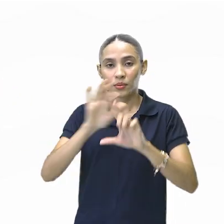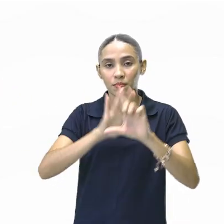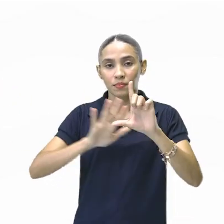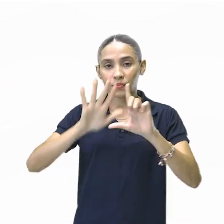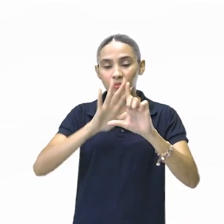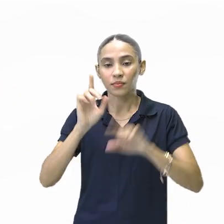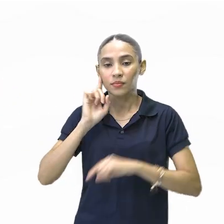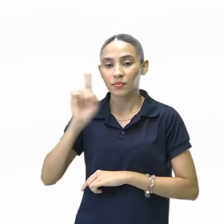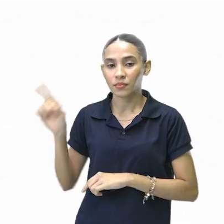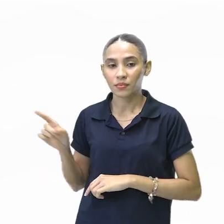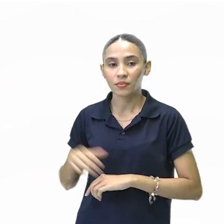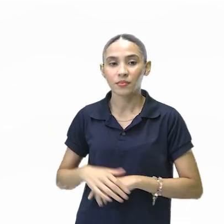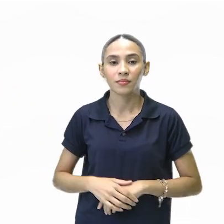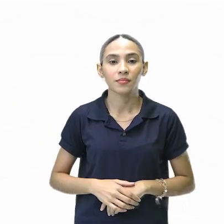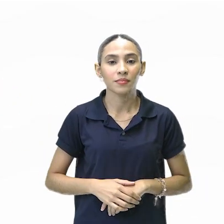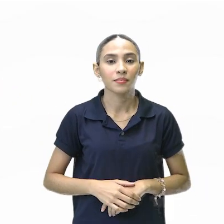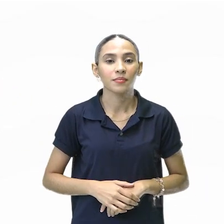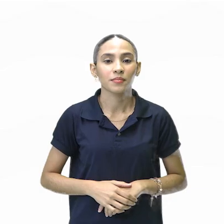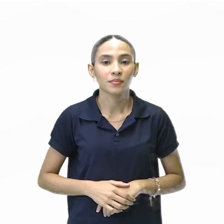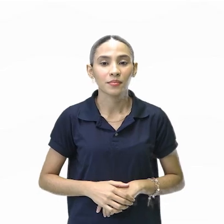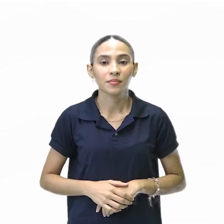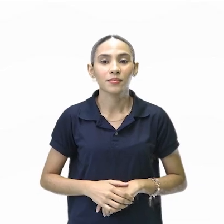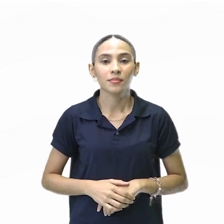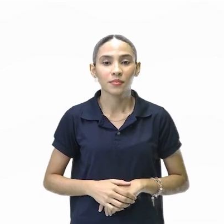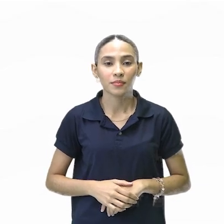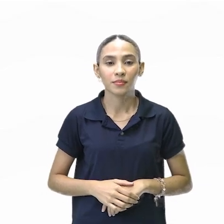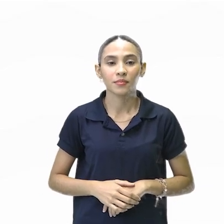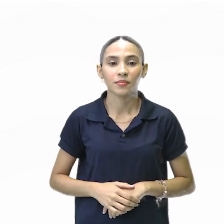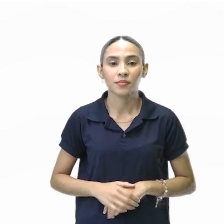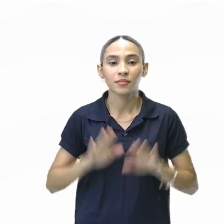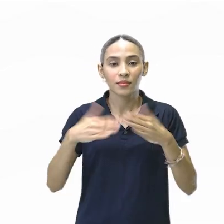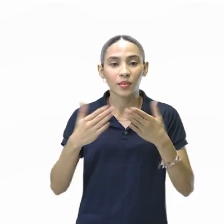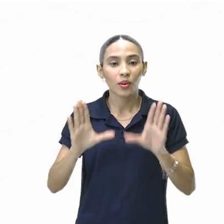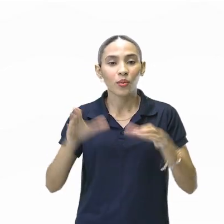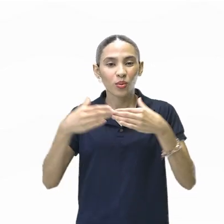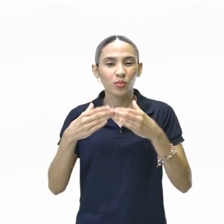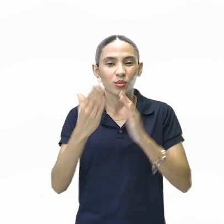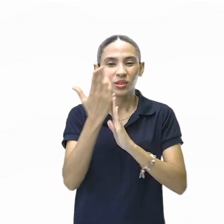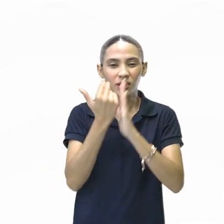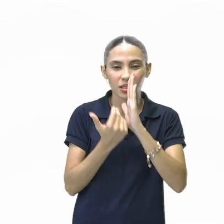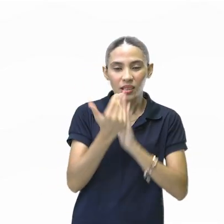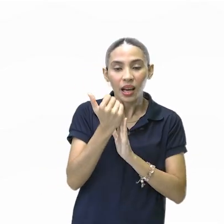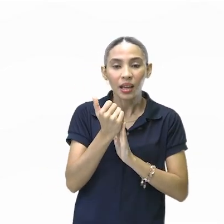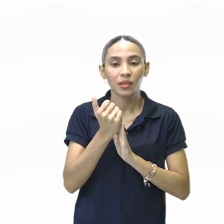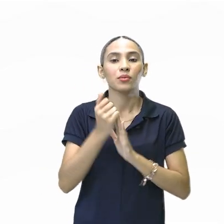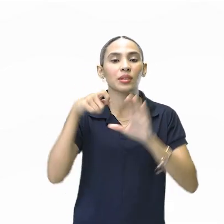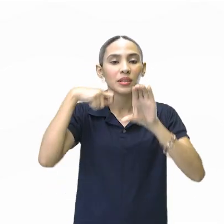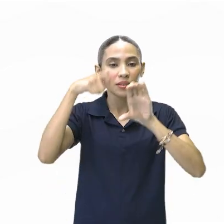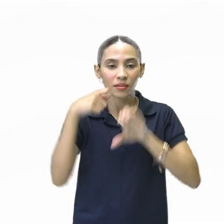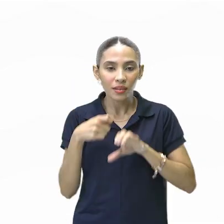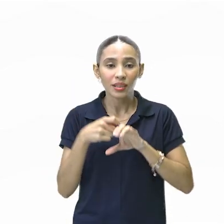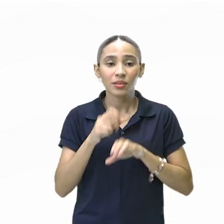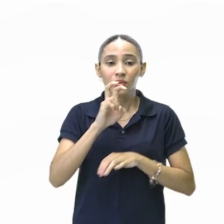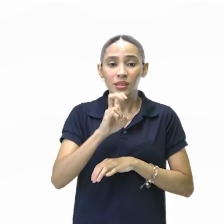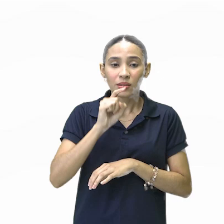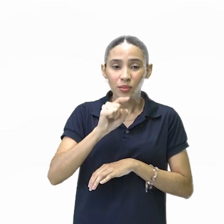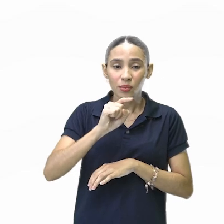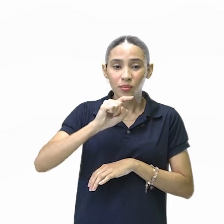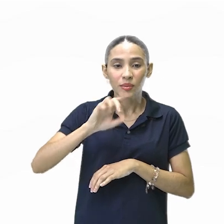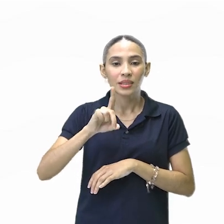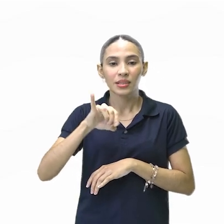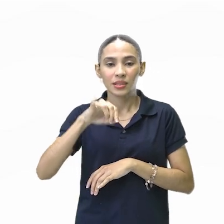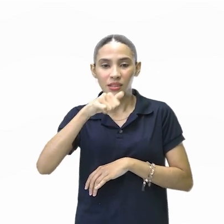50,000 Days, é uma coleção de desenhos e animações feitos durante 5.000